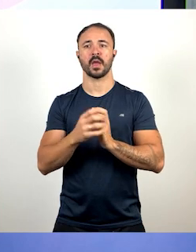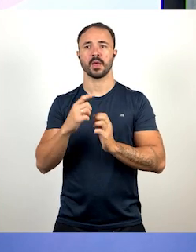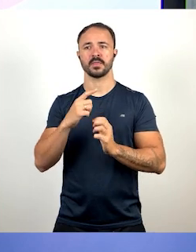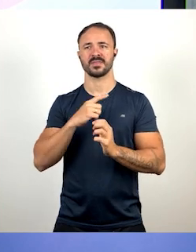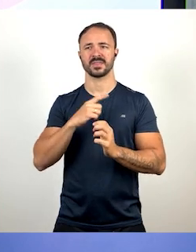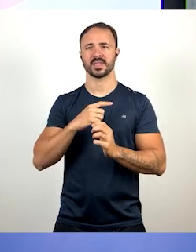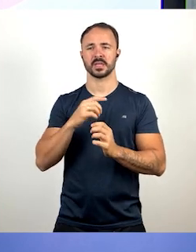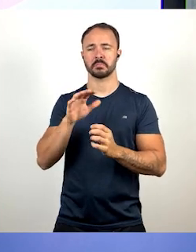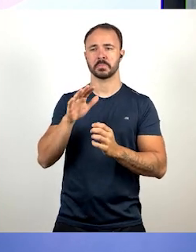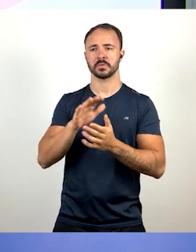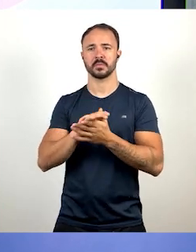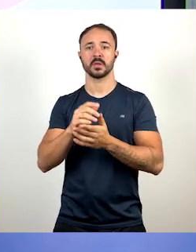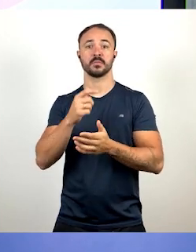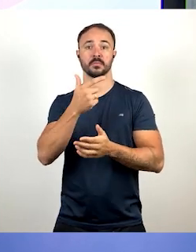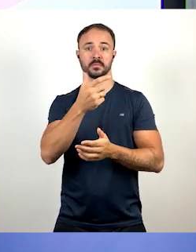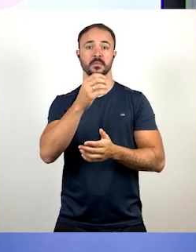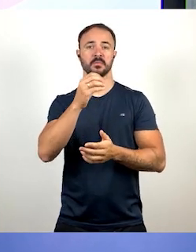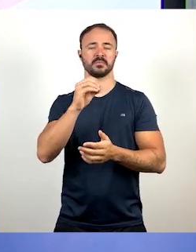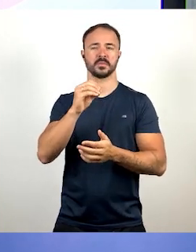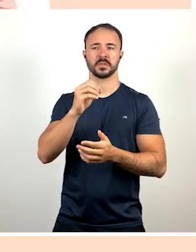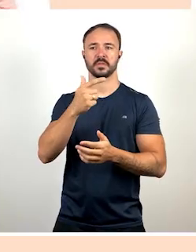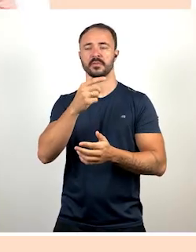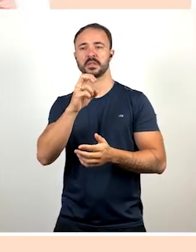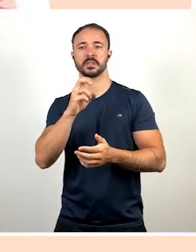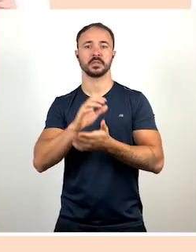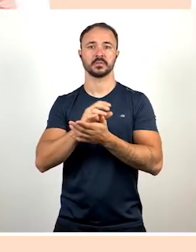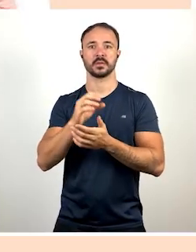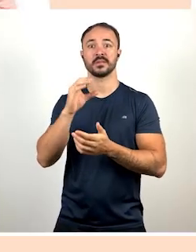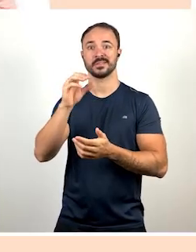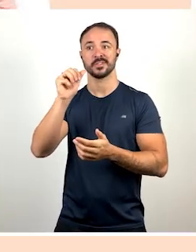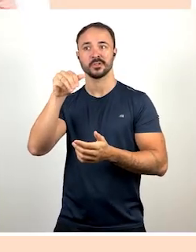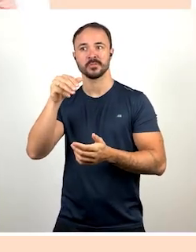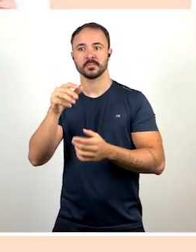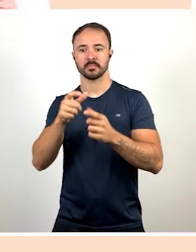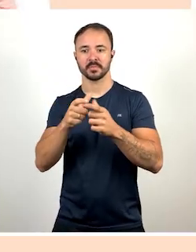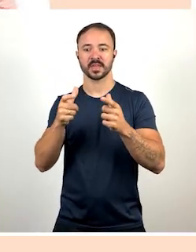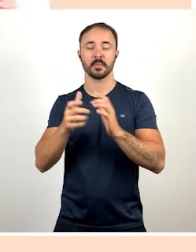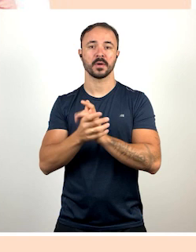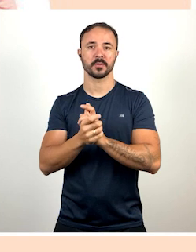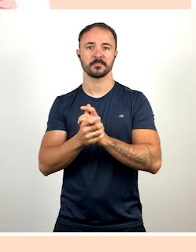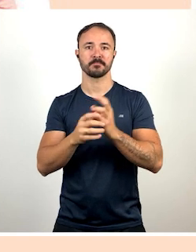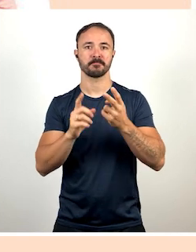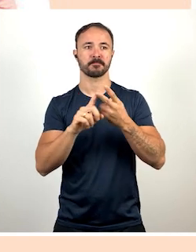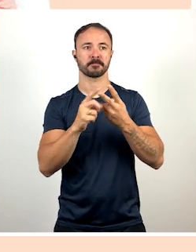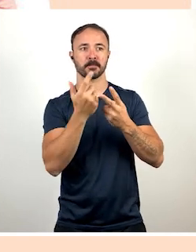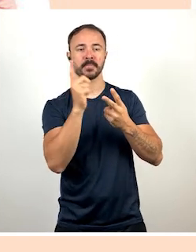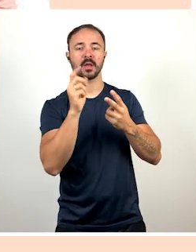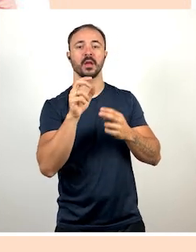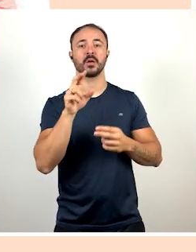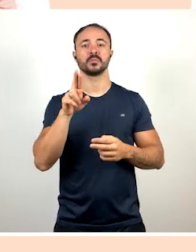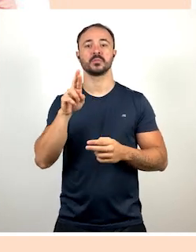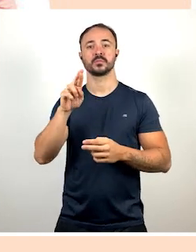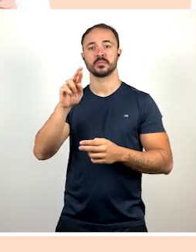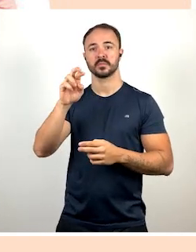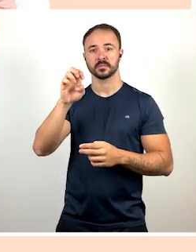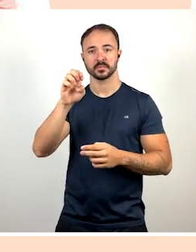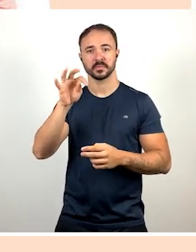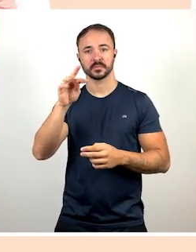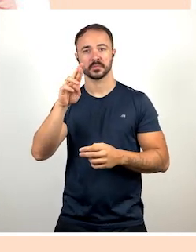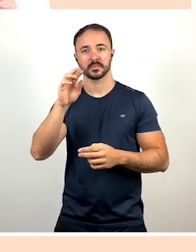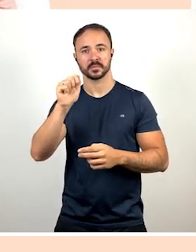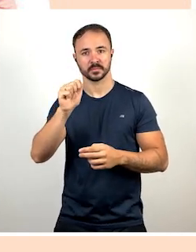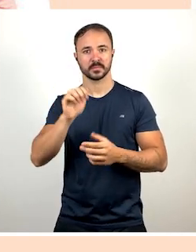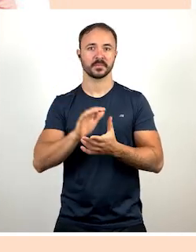de 25 centímetros de comprimento, enquanto a uretra sai da bexiga e vai até a